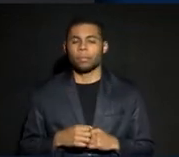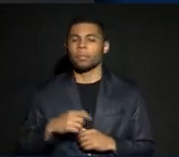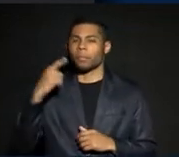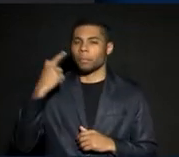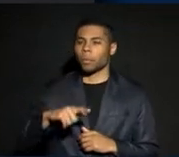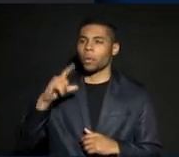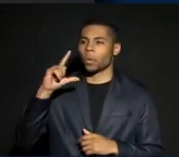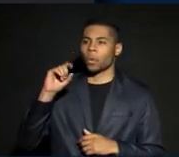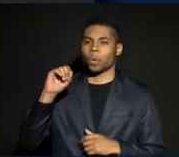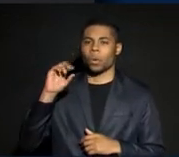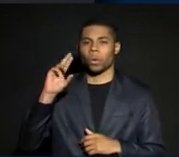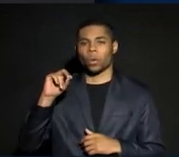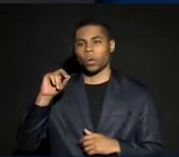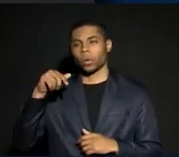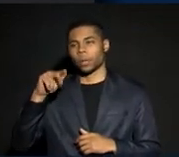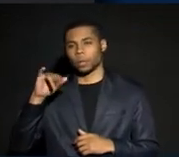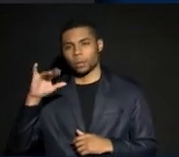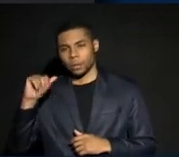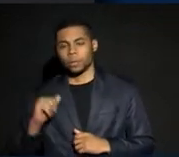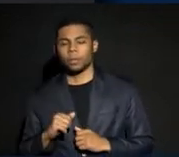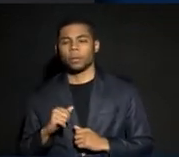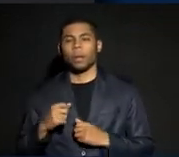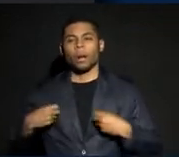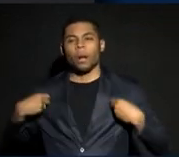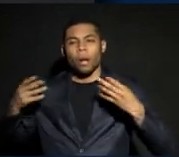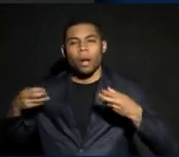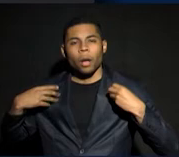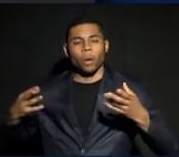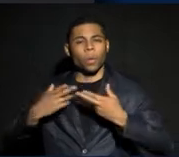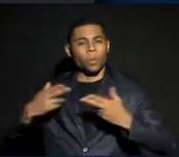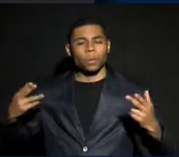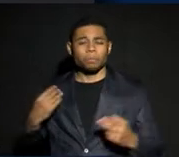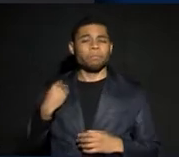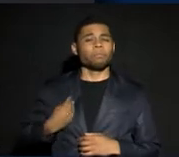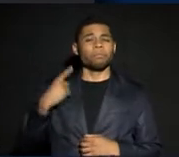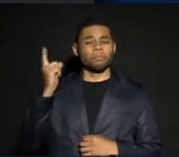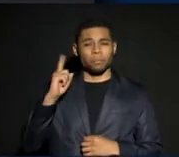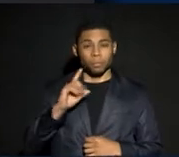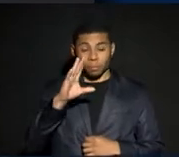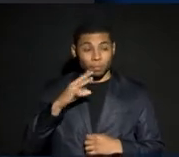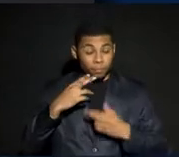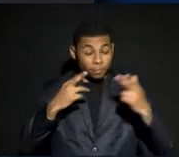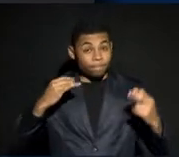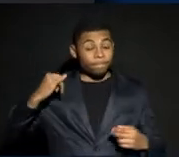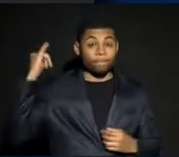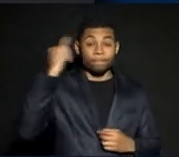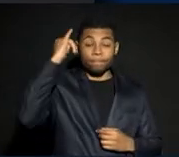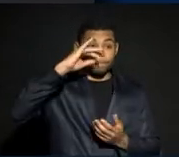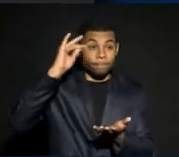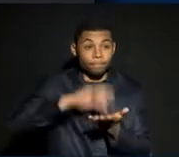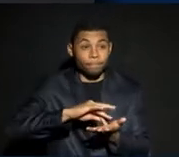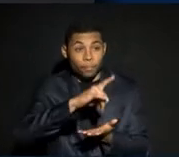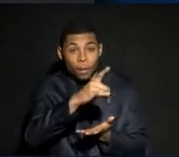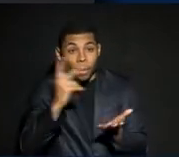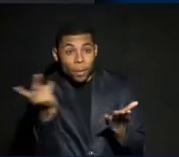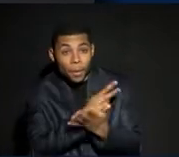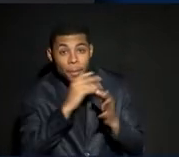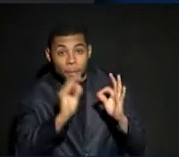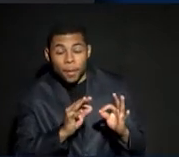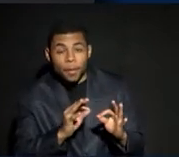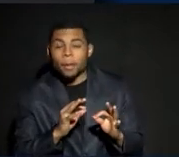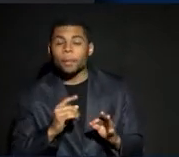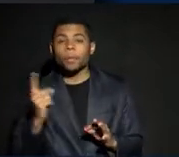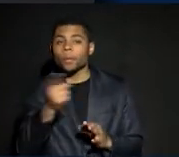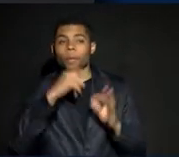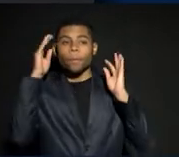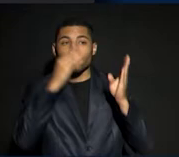cloroquina, teto de gasto, coisas que não existem. E a gente não discute o que está, de fato, acontecendo. Qualidade